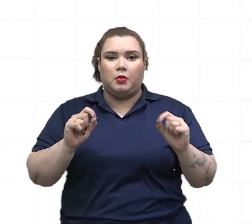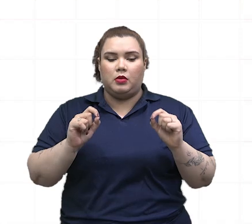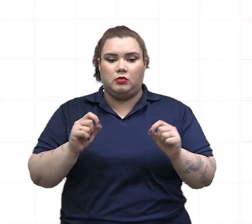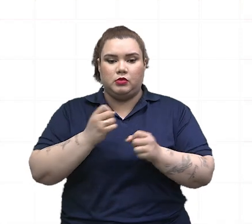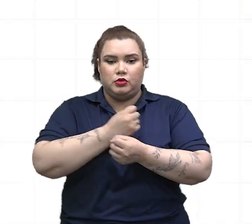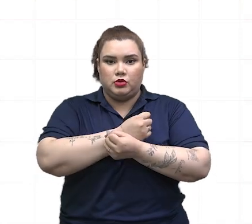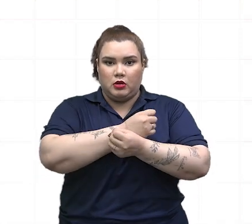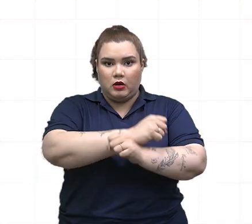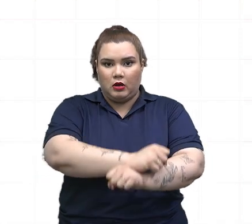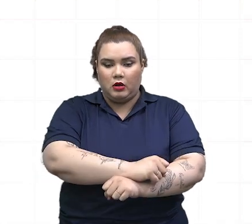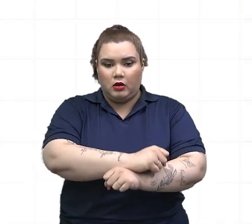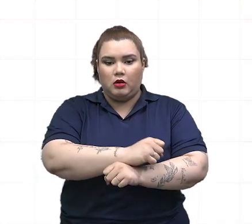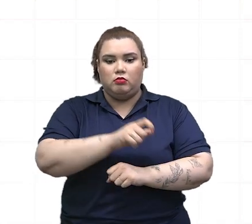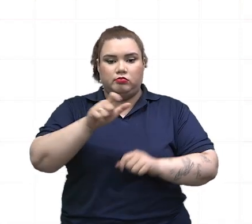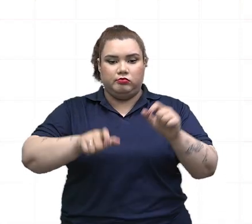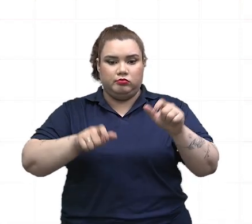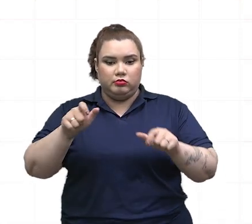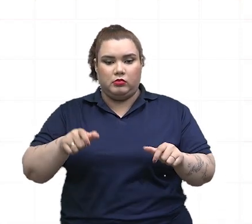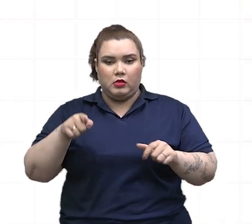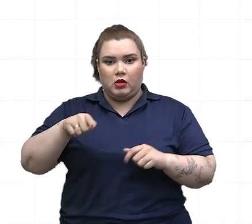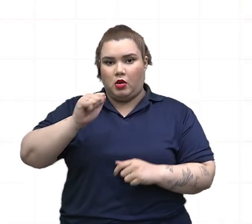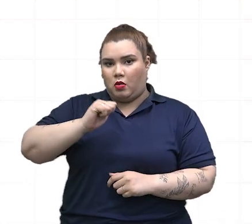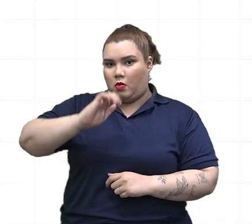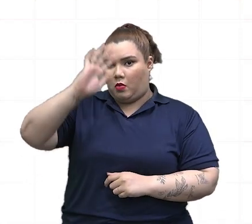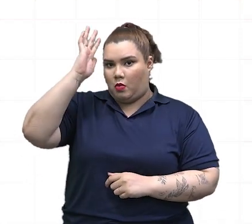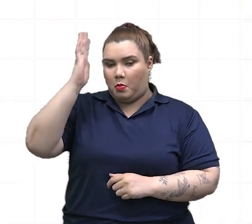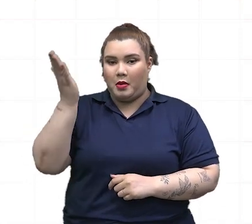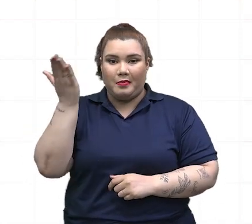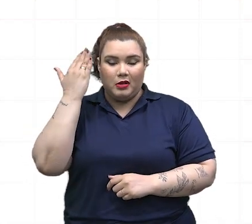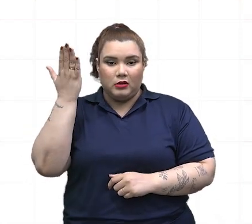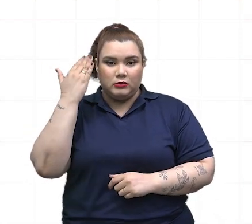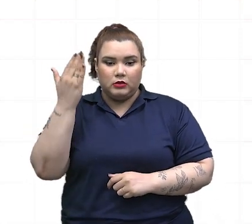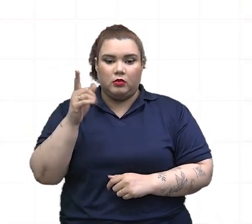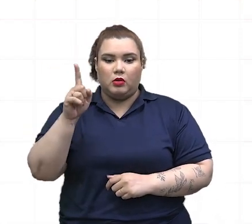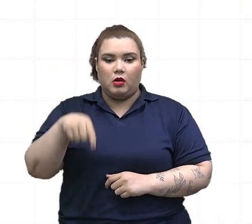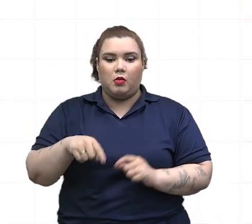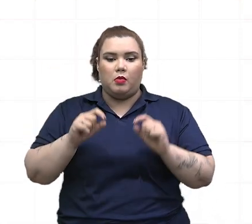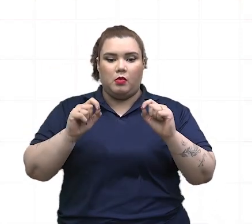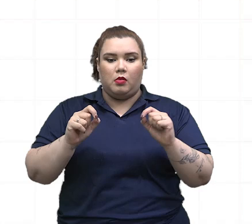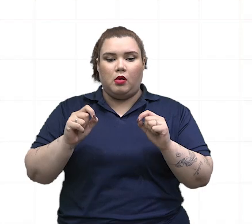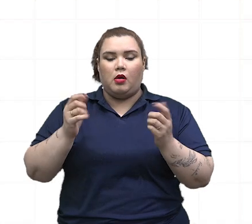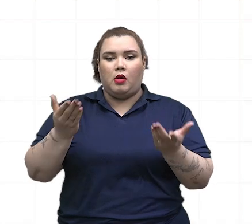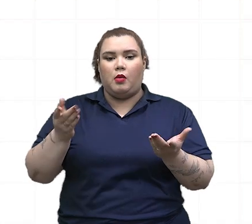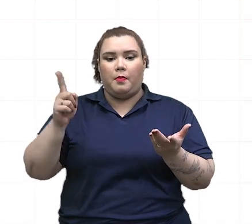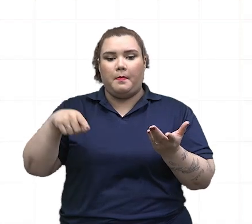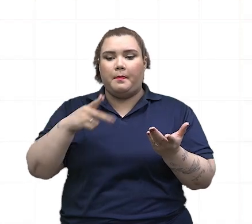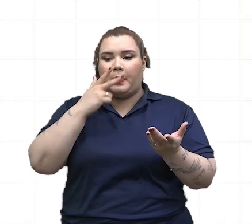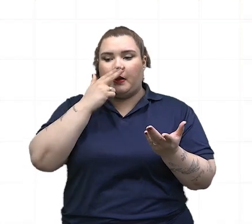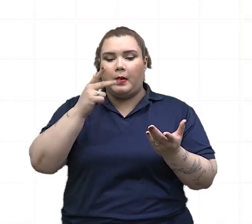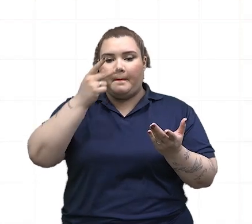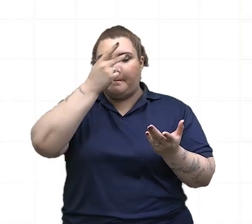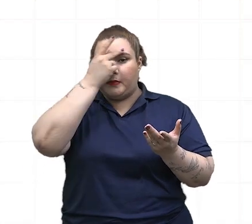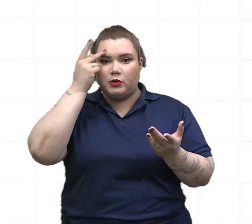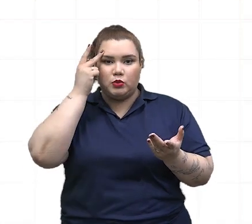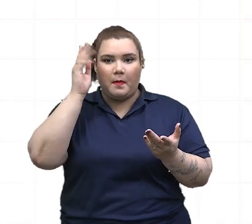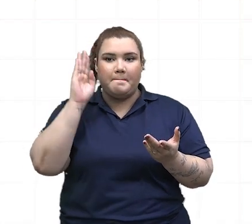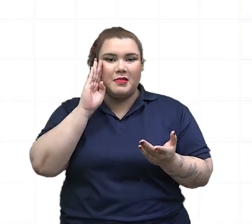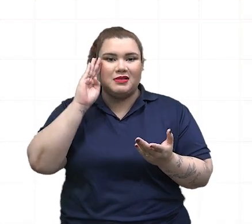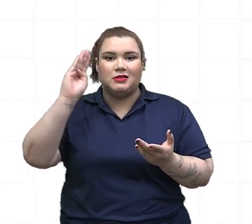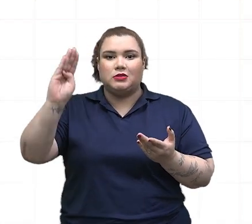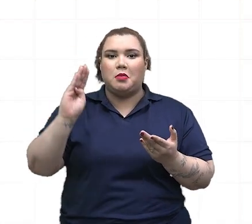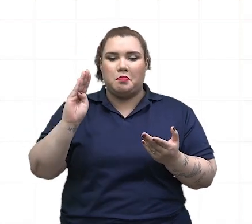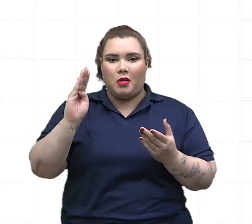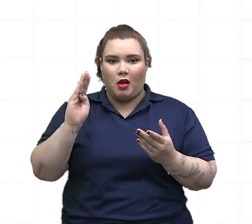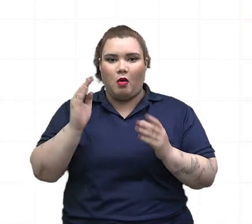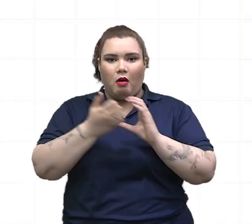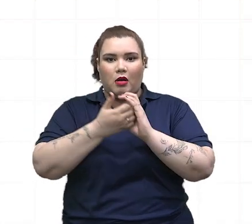os escravos aí, para essa Roma antiga, vão ser, como alguns autores dizem, as mãos e os pés aí,